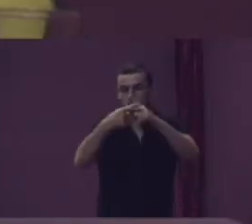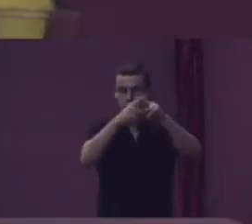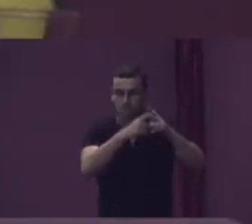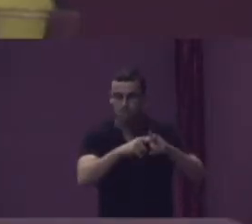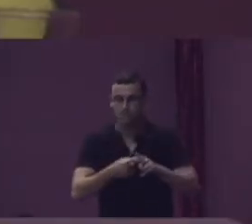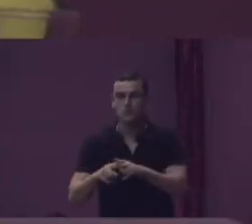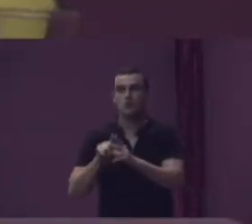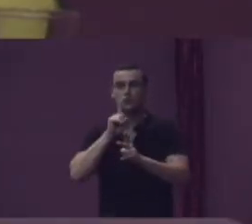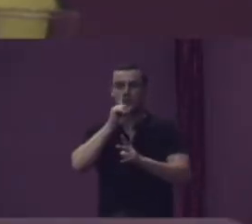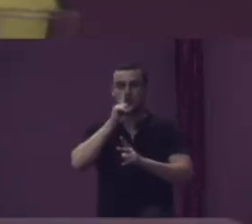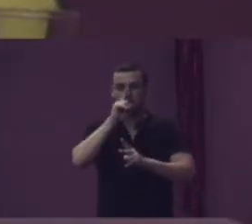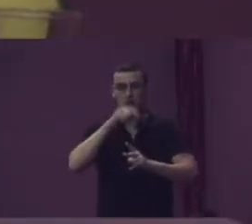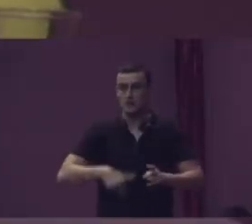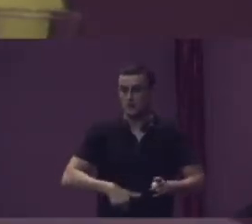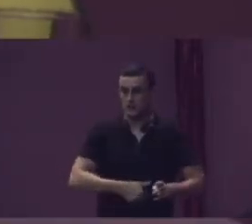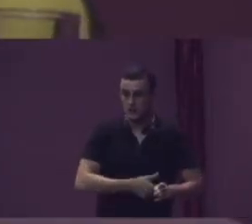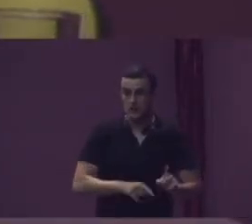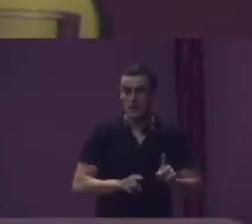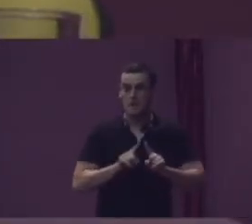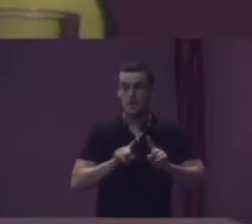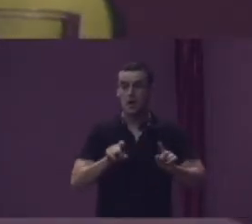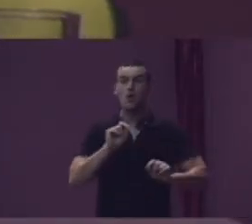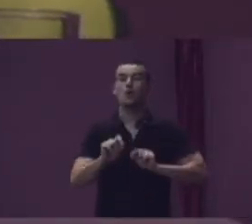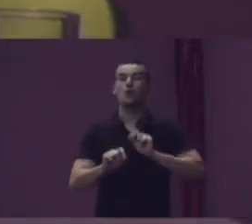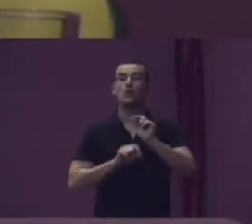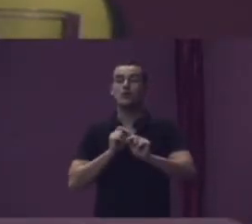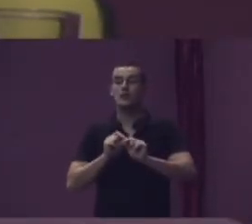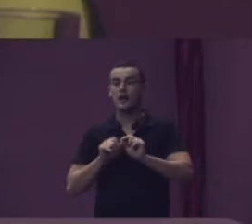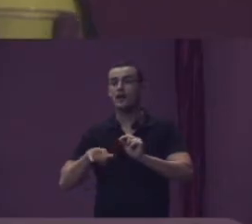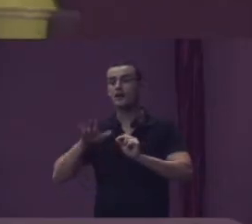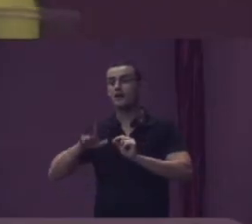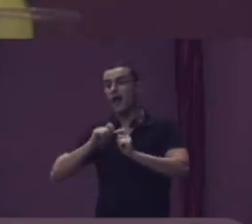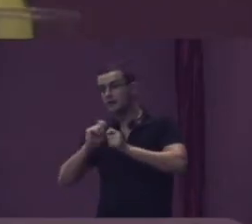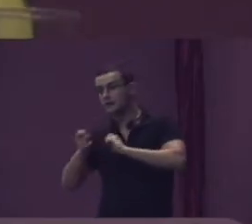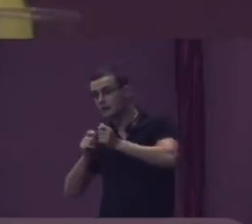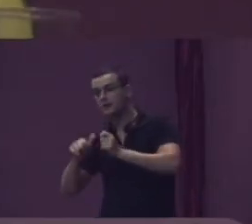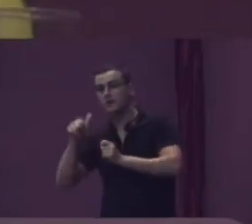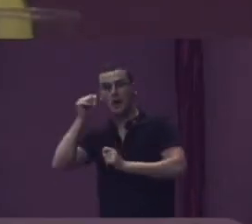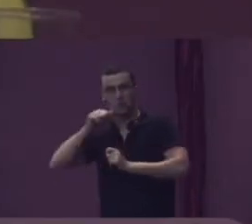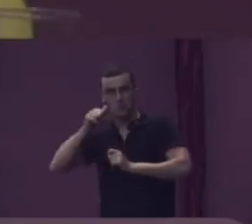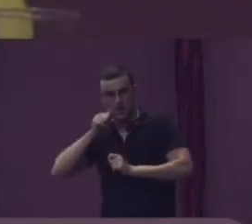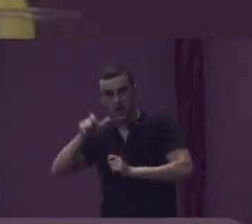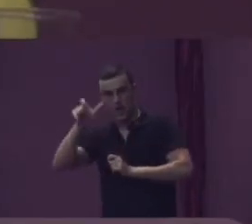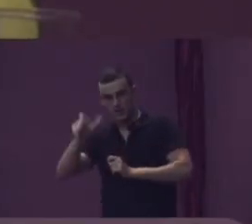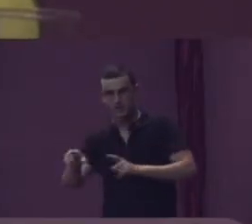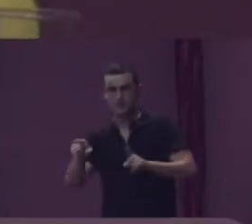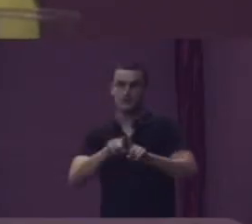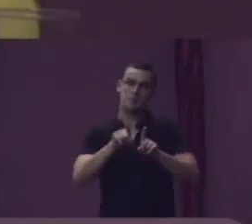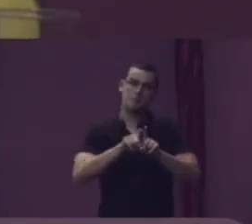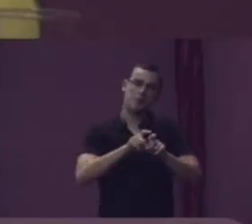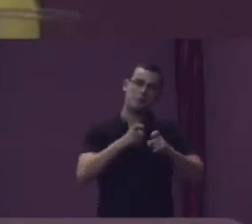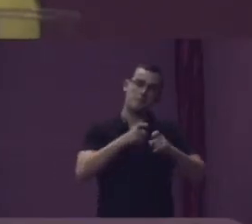cesarianas, a partir das narrativas de mulheres e obstetras que são formadores de opinião.